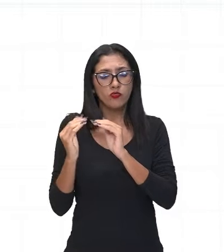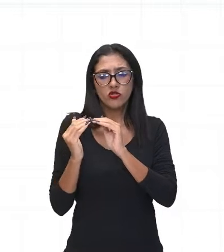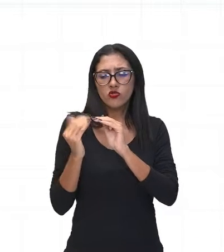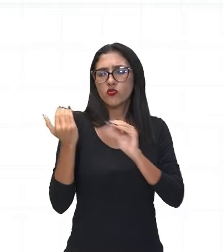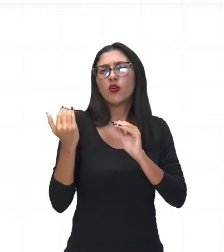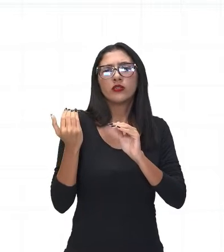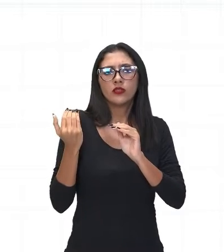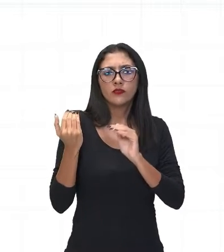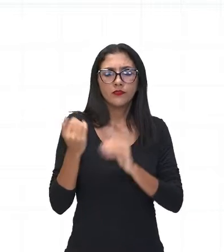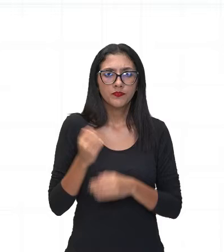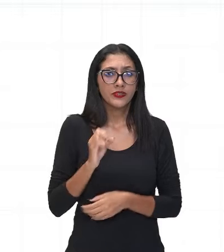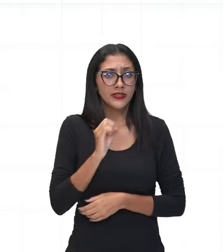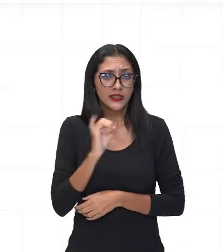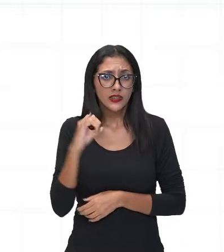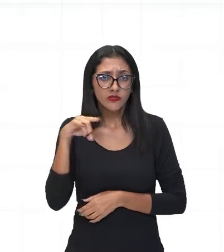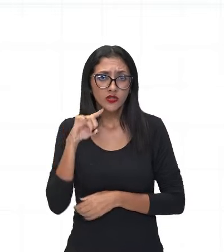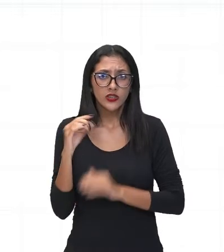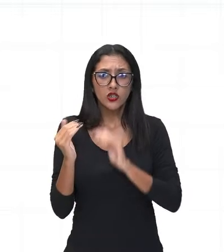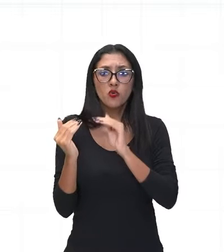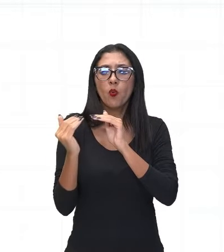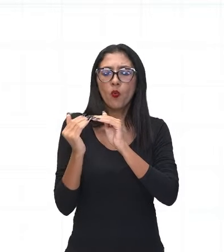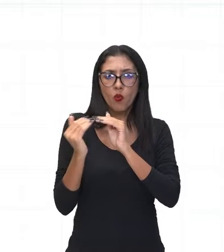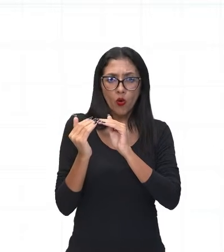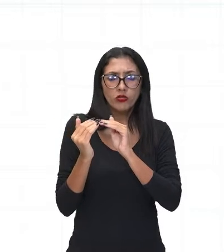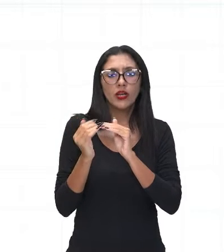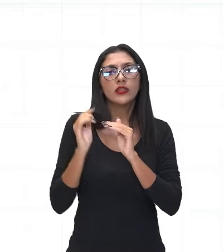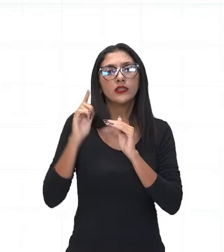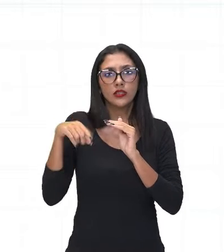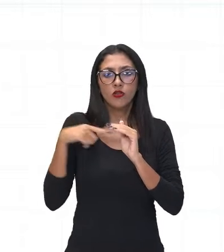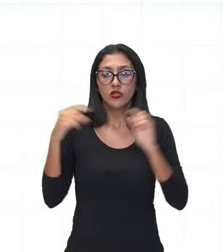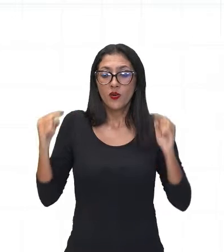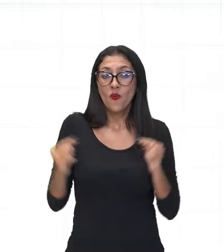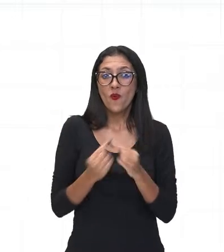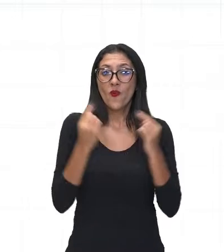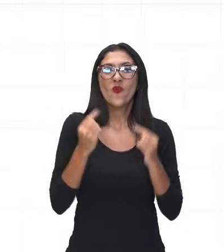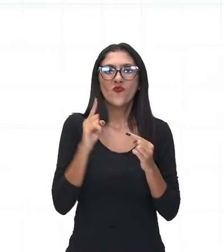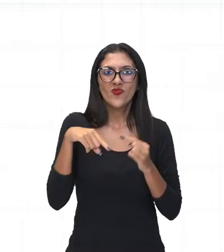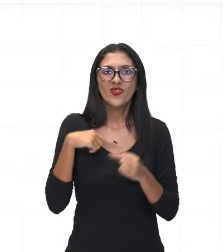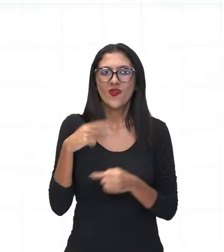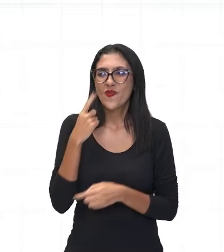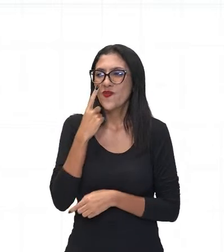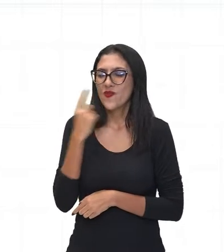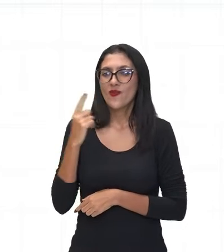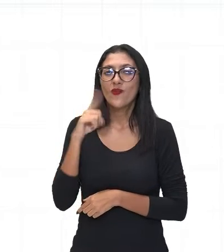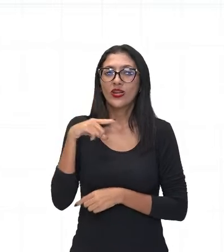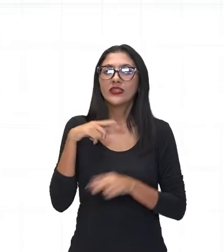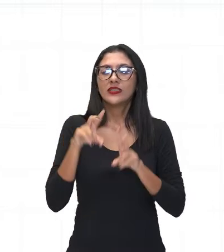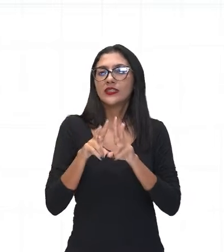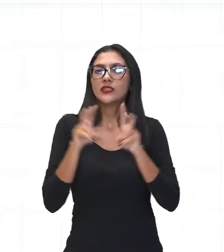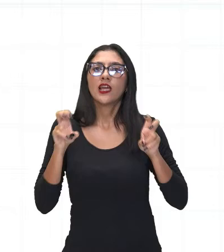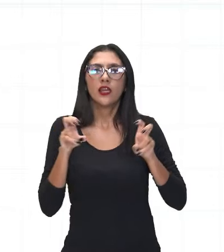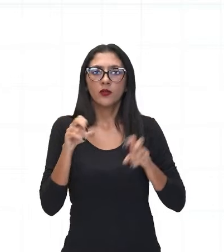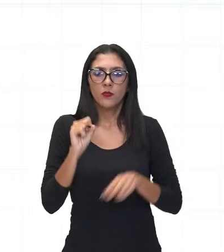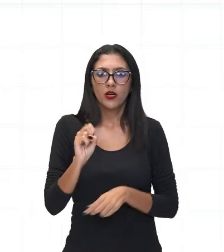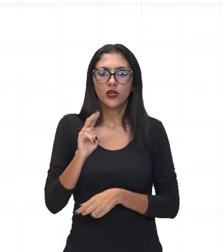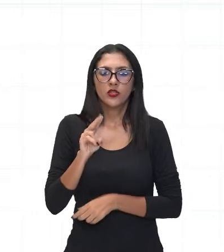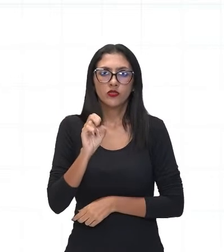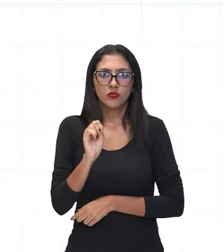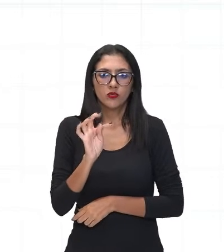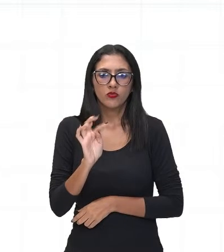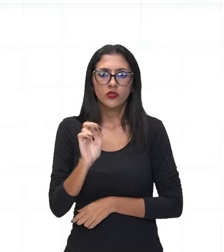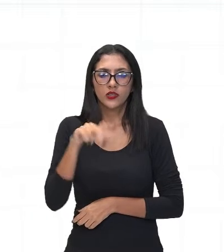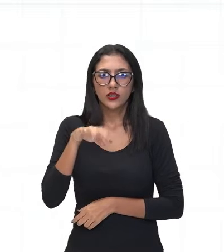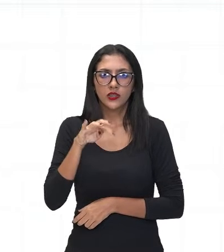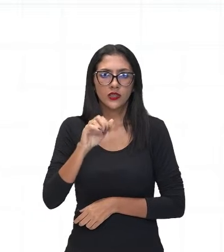você concorda, você faz um movimento argumentativo de sustentação, certo? Apresentando um ponto de vista